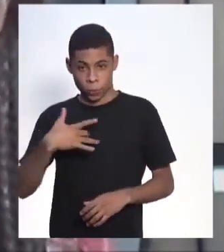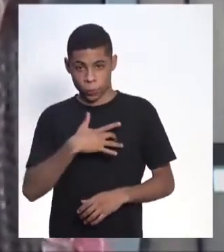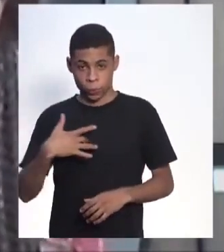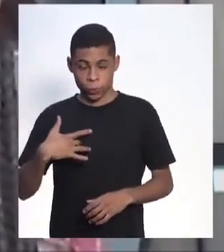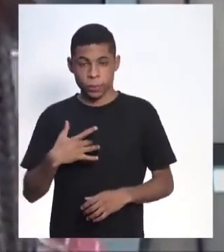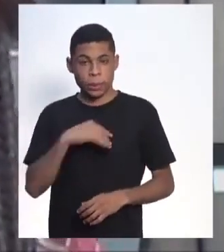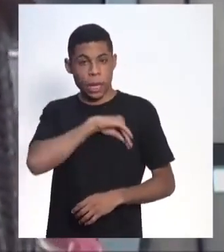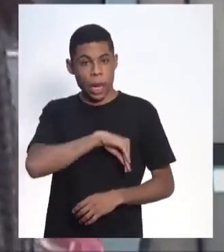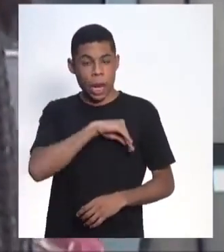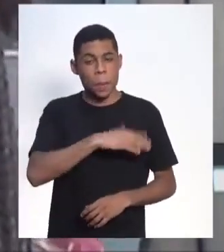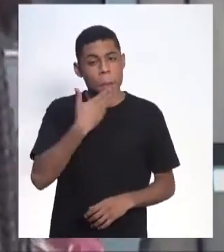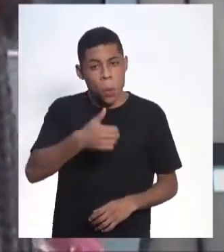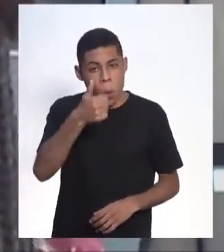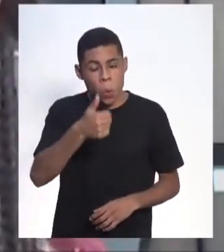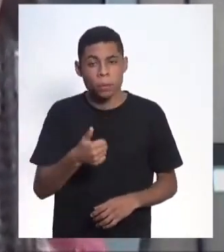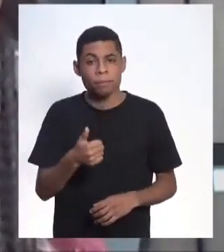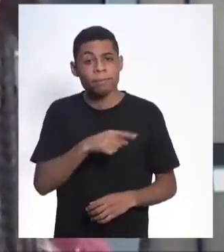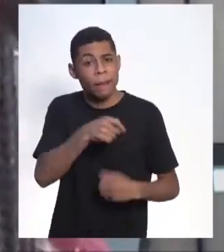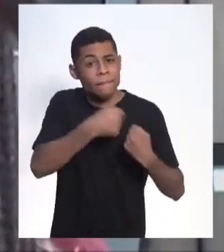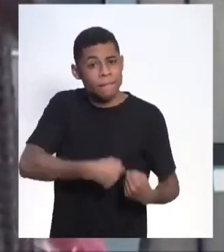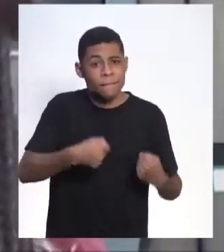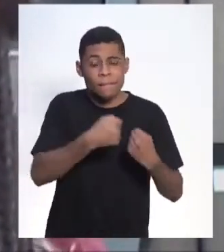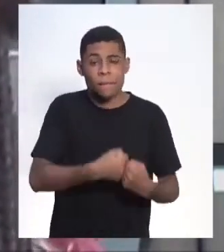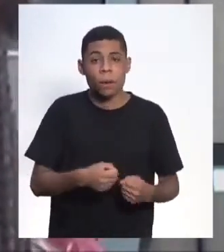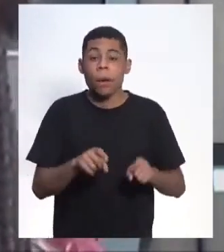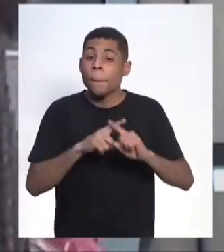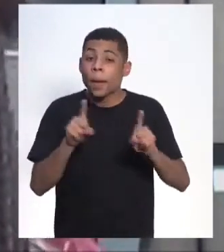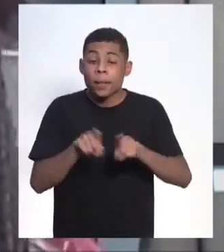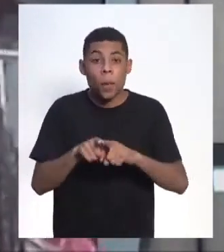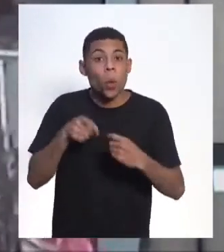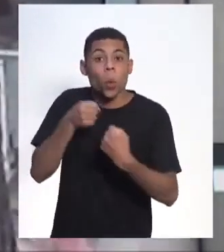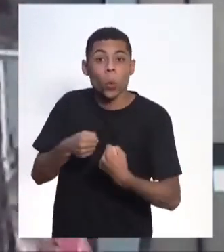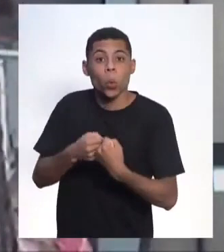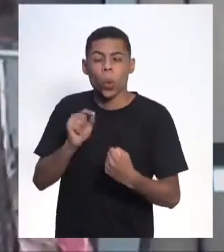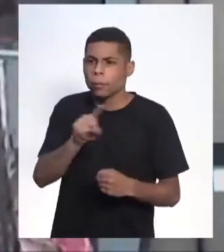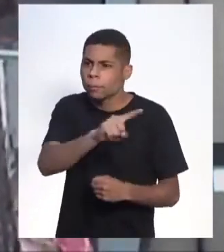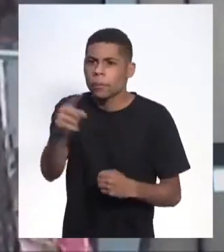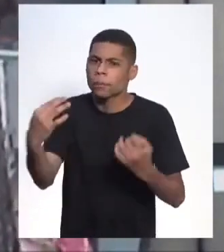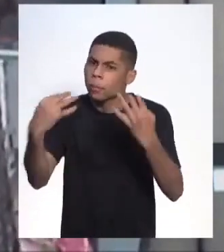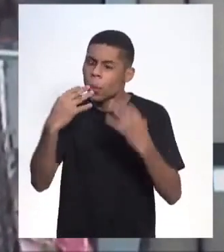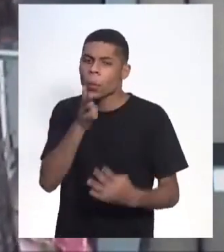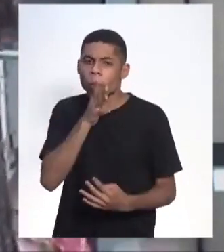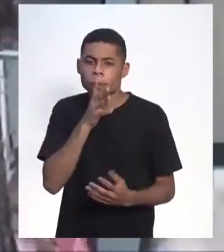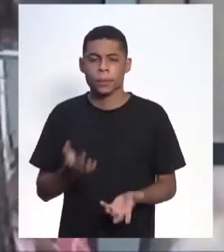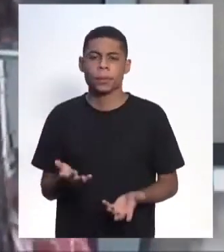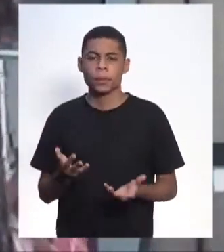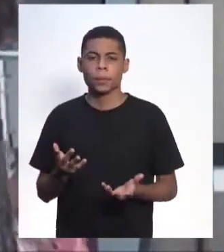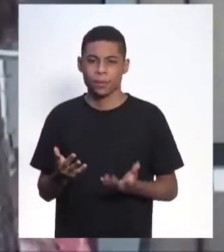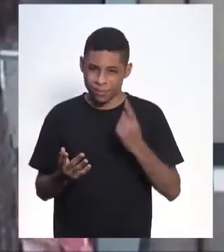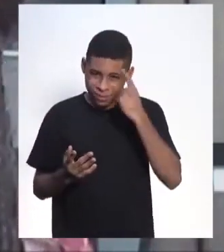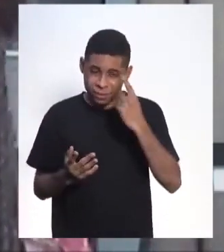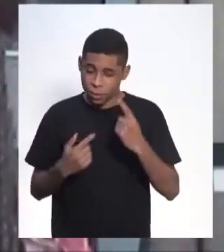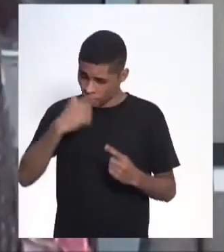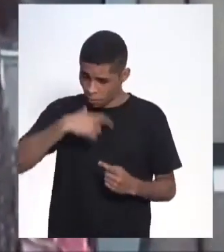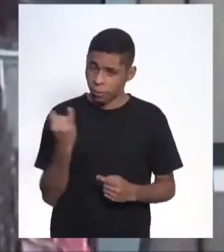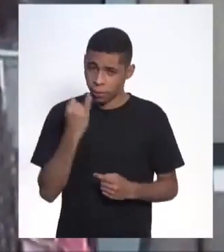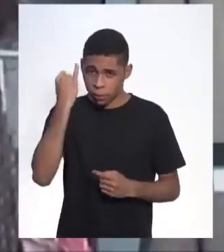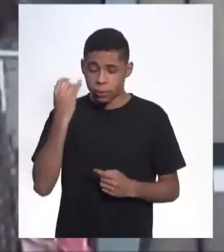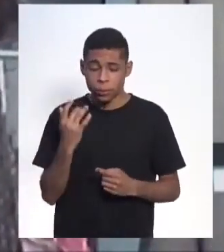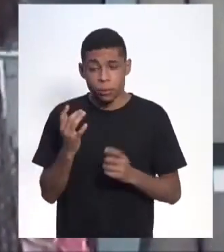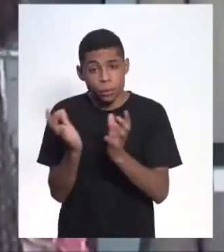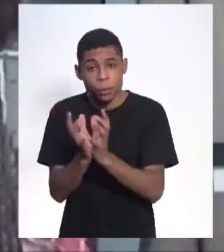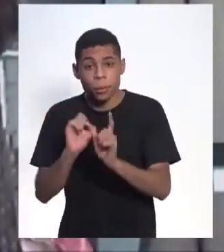melhores salários, e nós temos as lutas por reconhecimento, que é justamente grupos sociais que, por questões